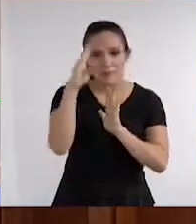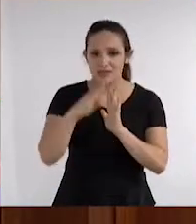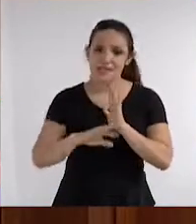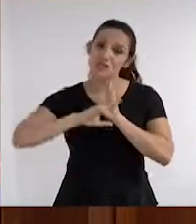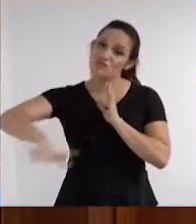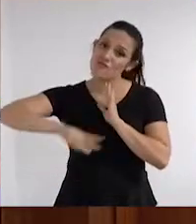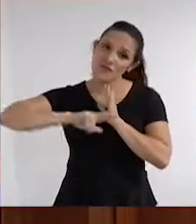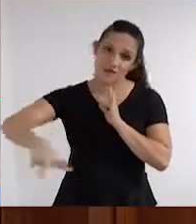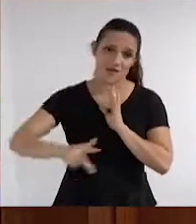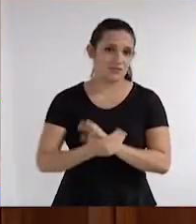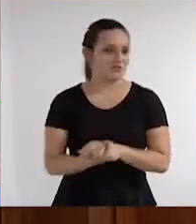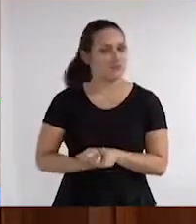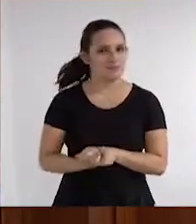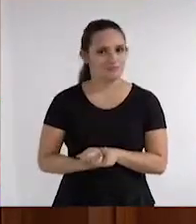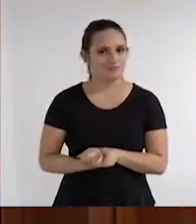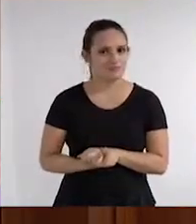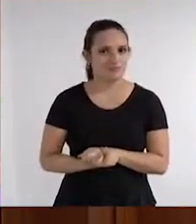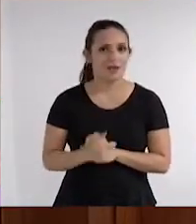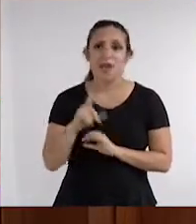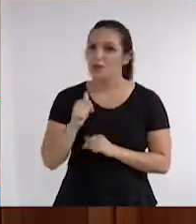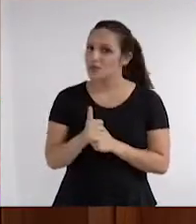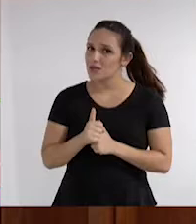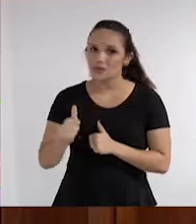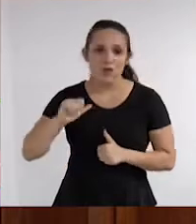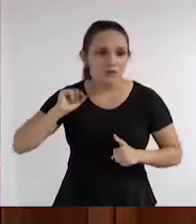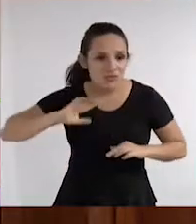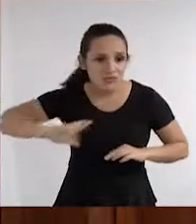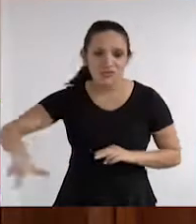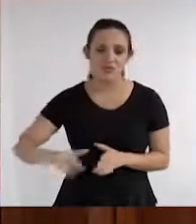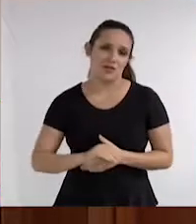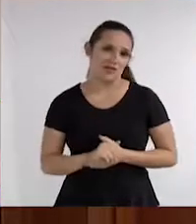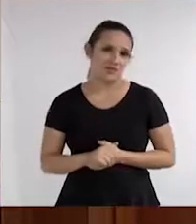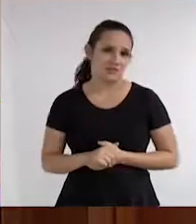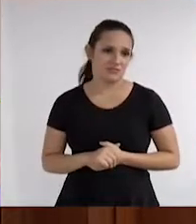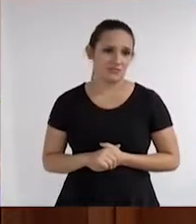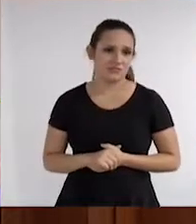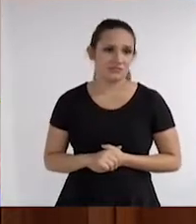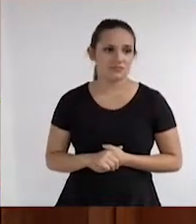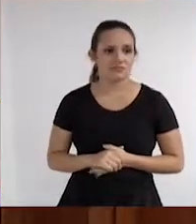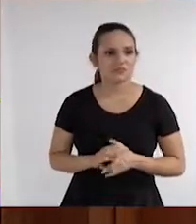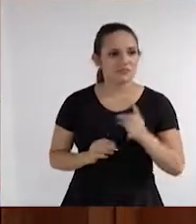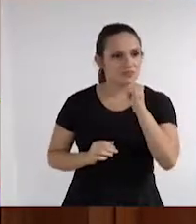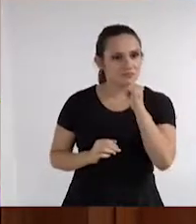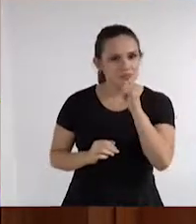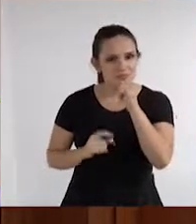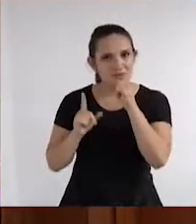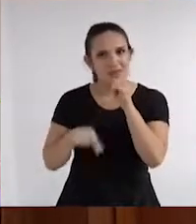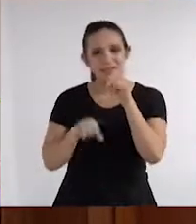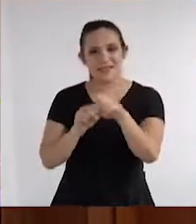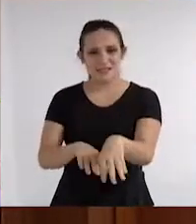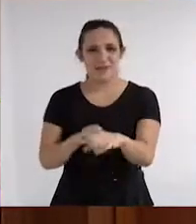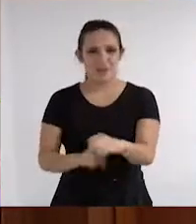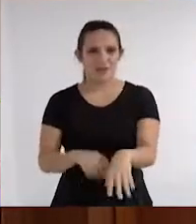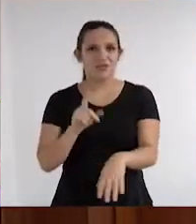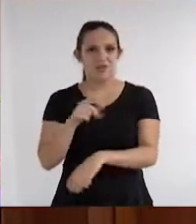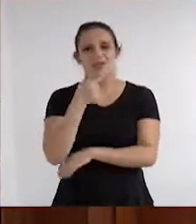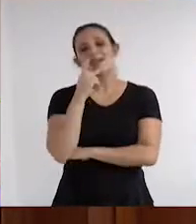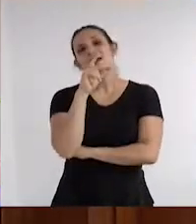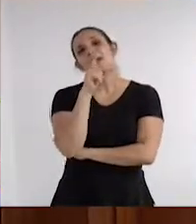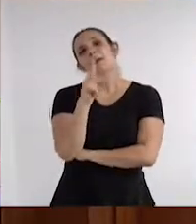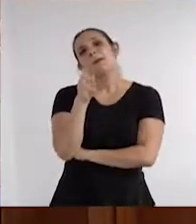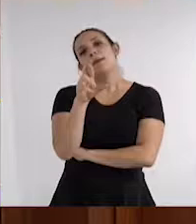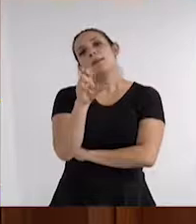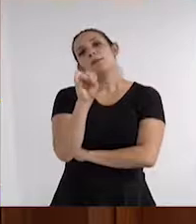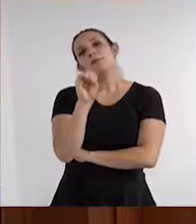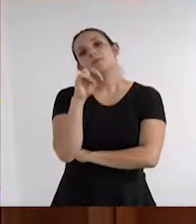por isso que é um tribunal de exceção. Quando eu falar que o princípio do contraditório, que a defesa do ex-presidente Lula teve acesso